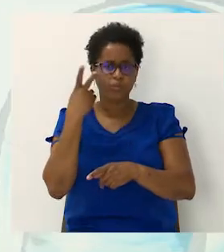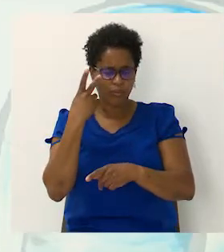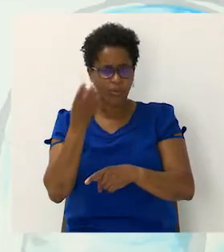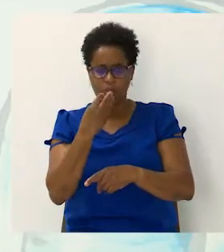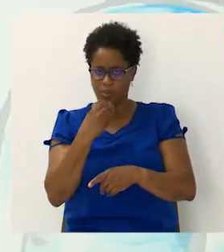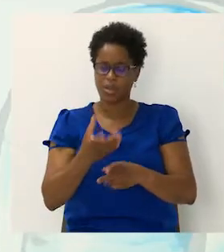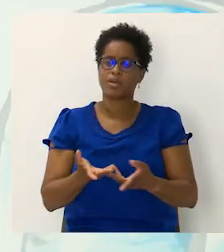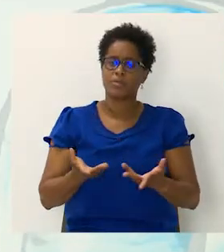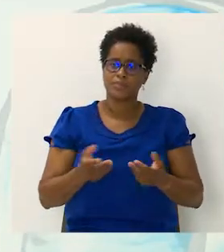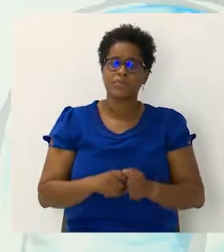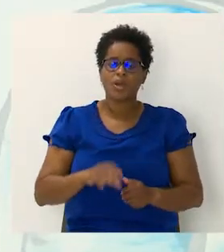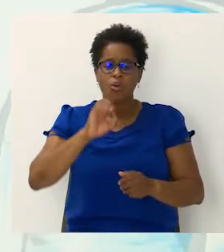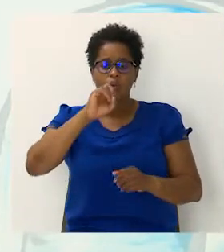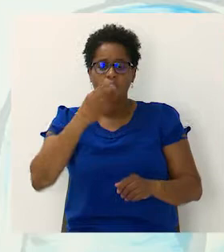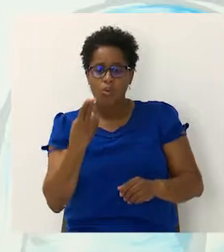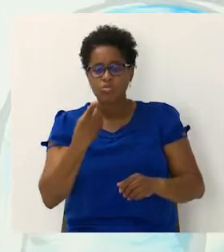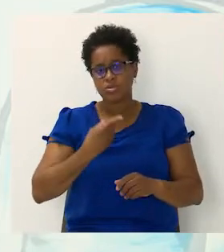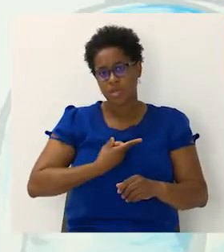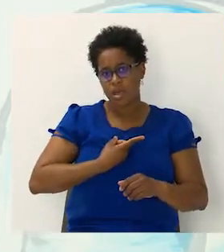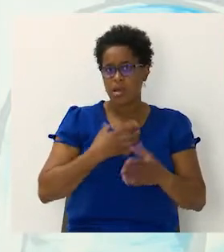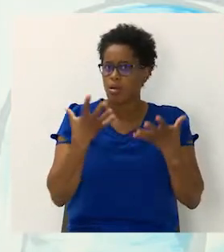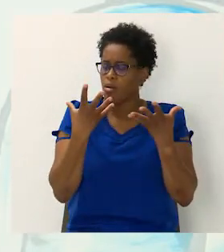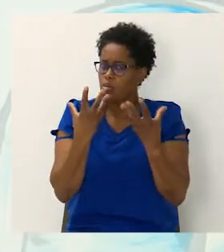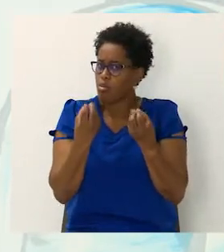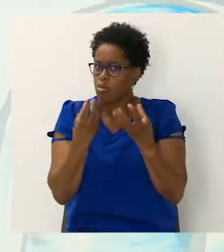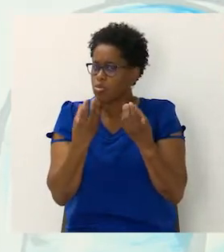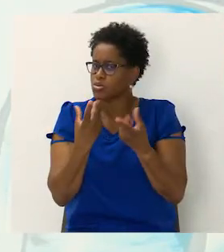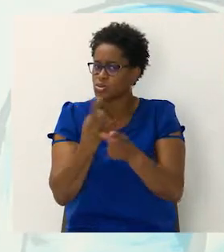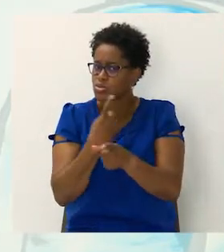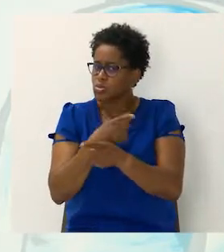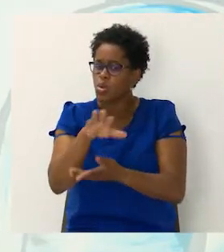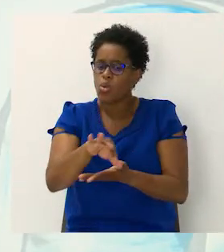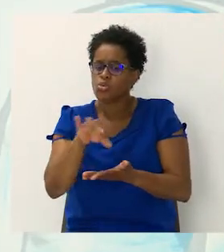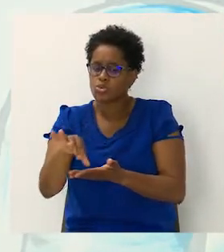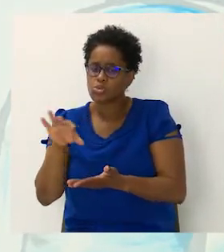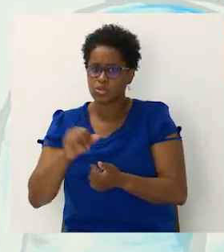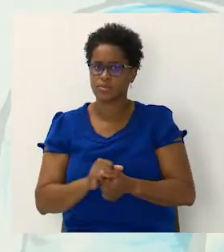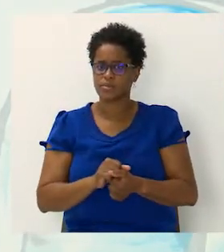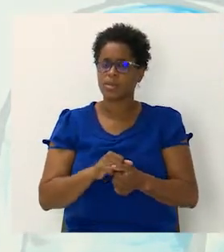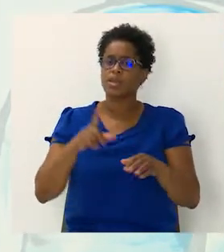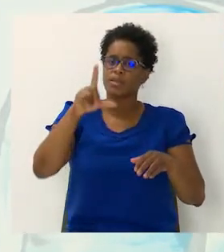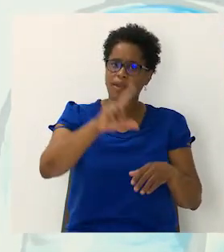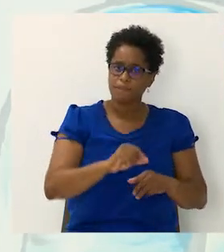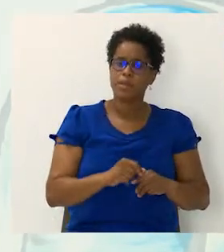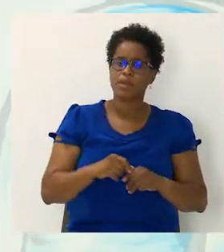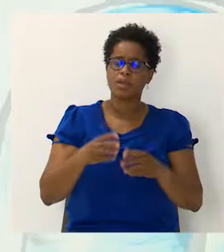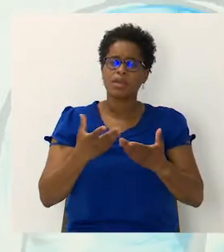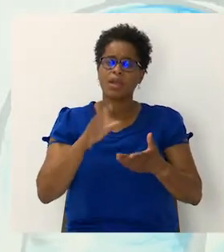Ou seja, a abundância das colheitas e a fertilidade dos